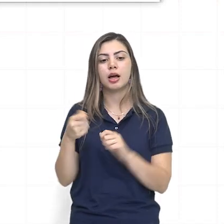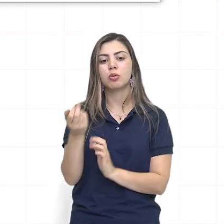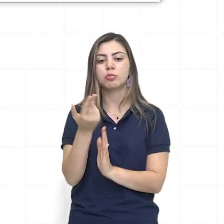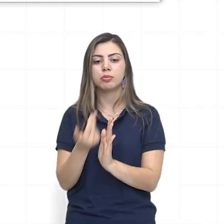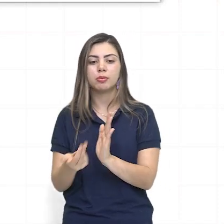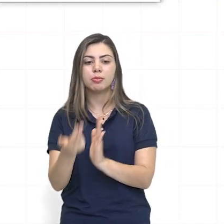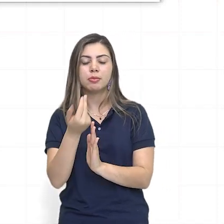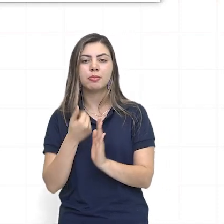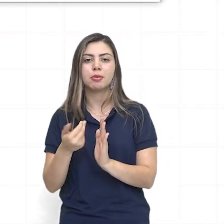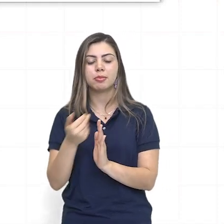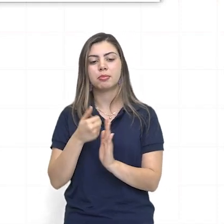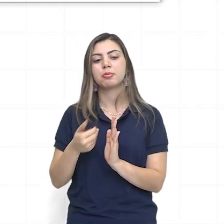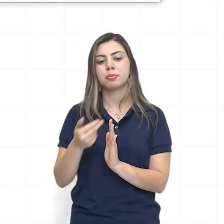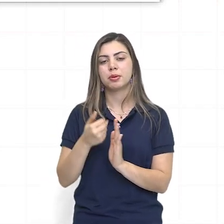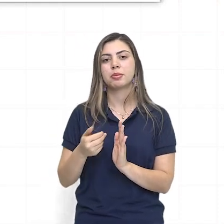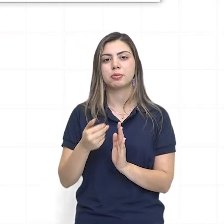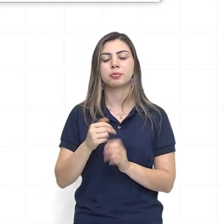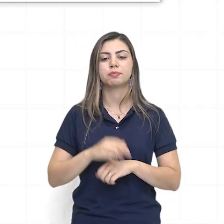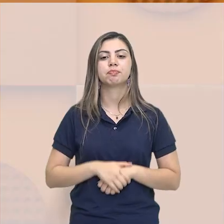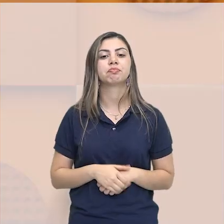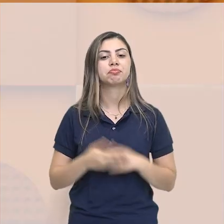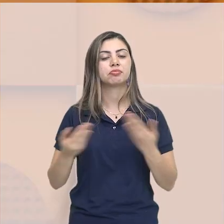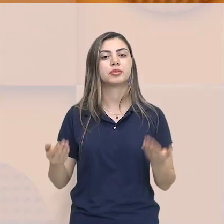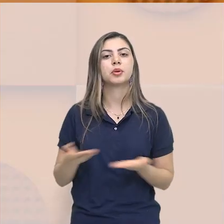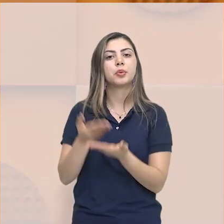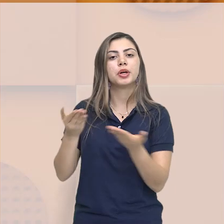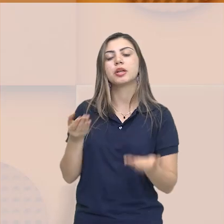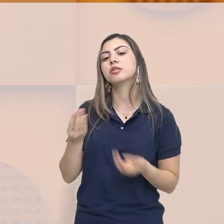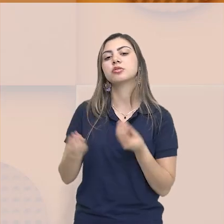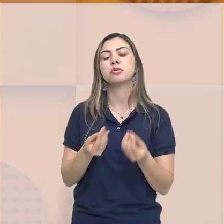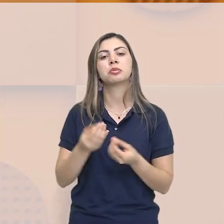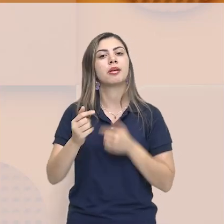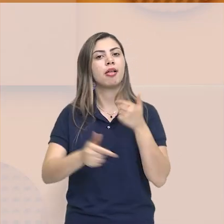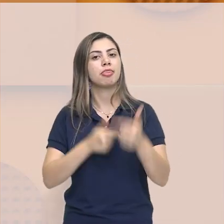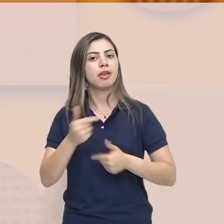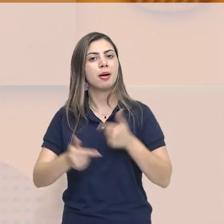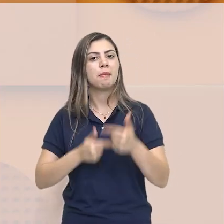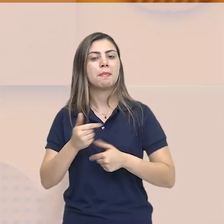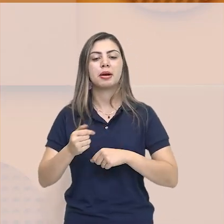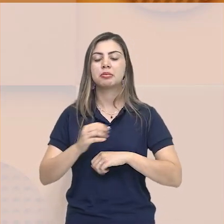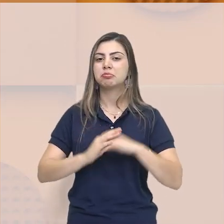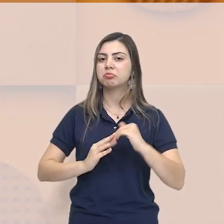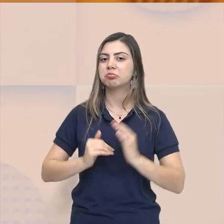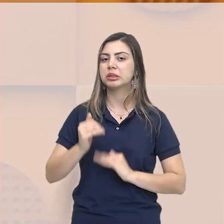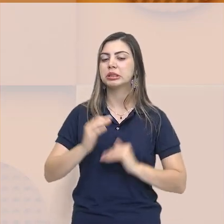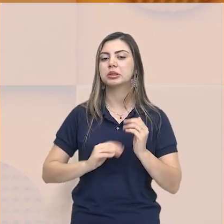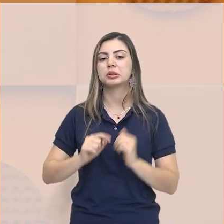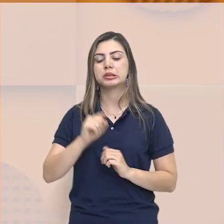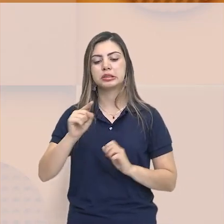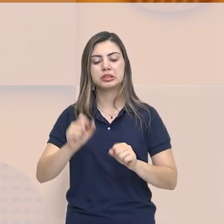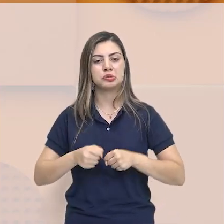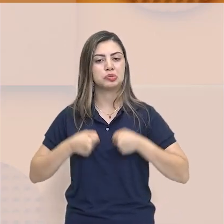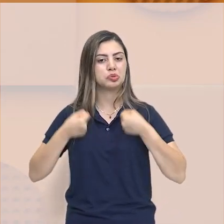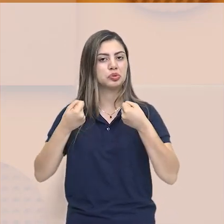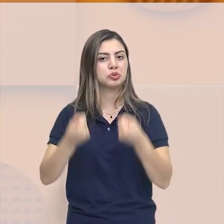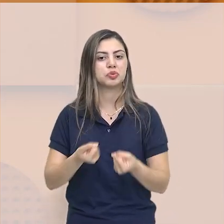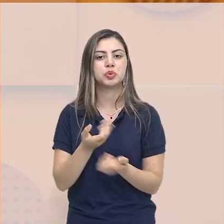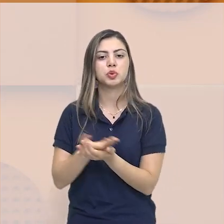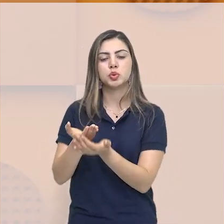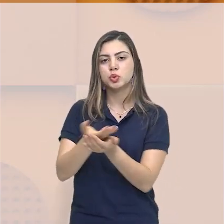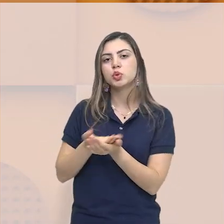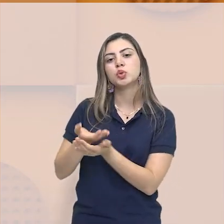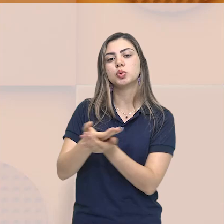artísticas para os evangelhos e eram, então, né, trabalhos manuais que eles se dedicavam, então, né, ao